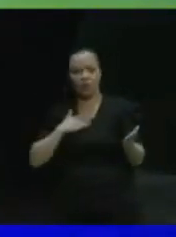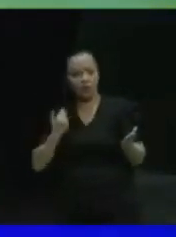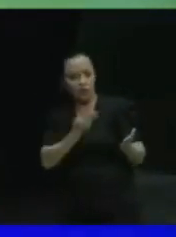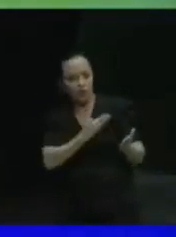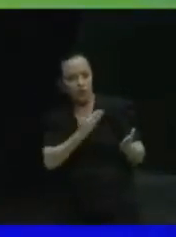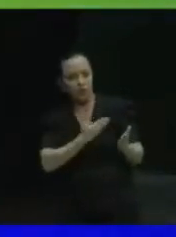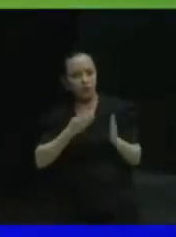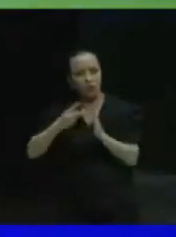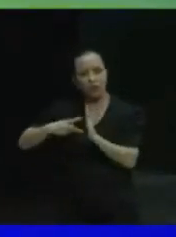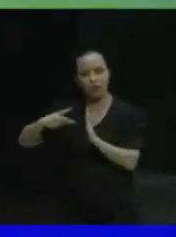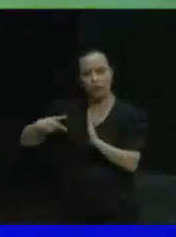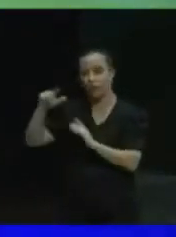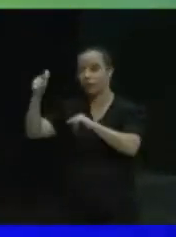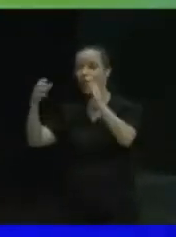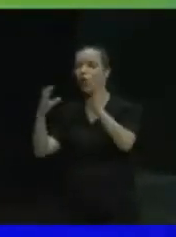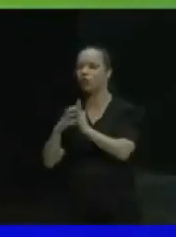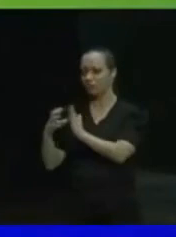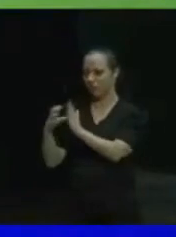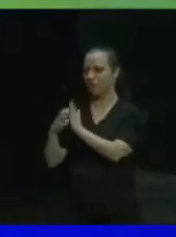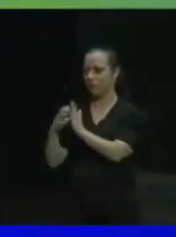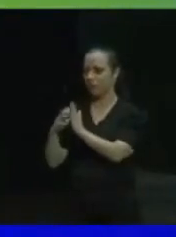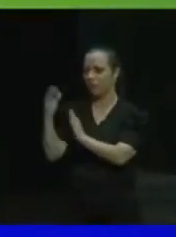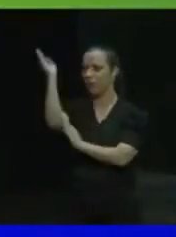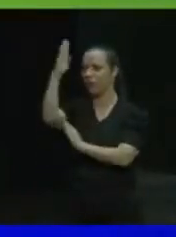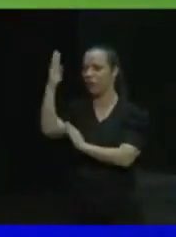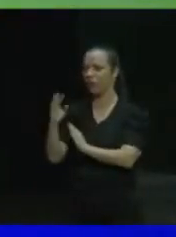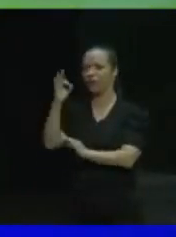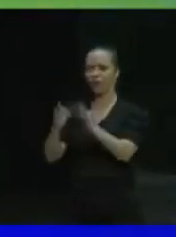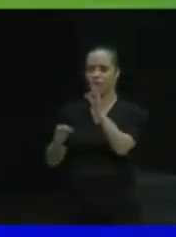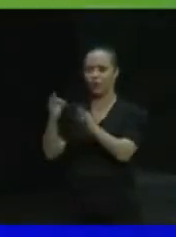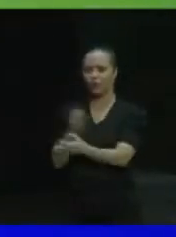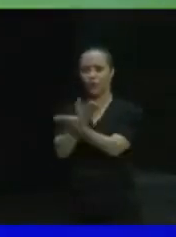Podemos e nos outros partidos, por um Brasil justo para todos. Muito obrigado.